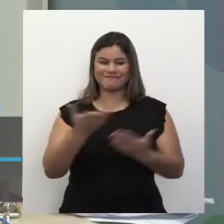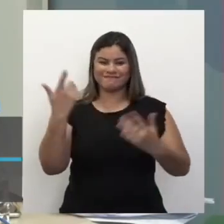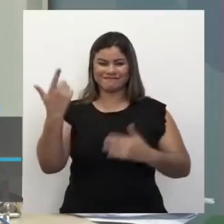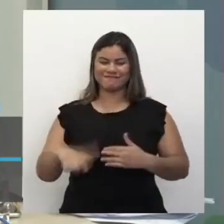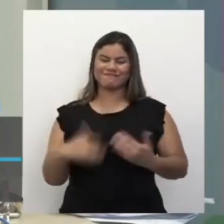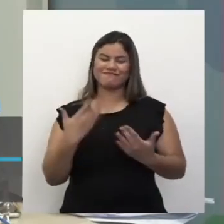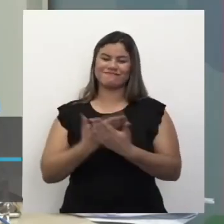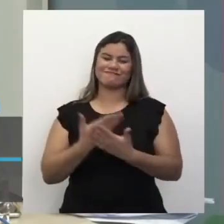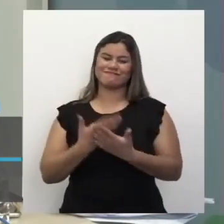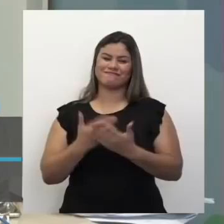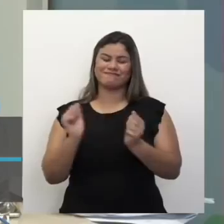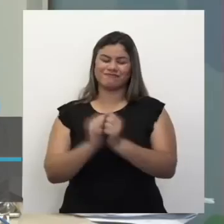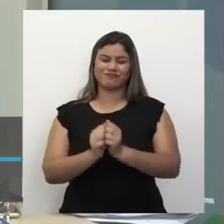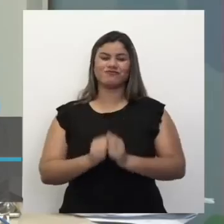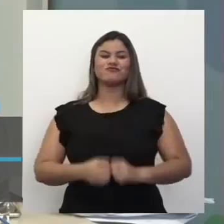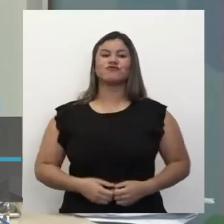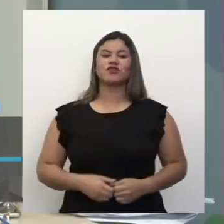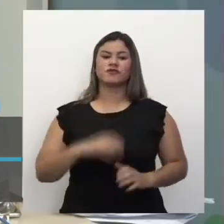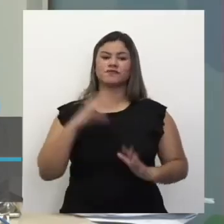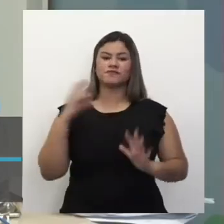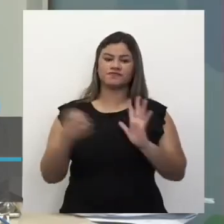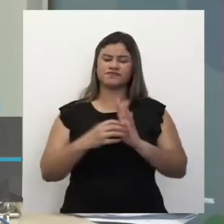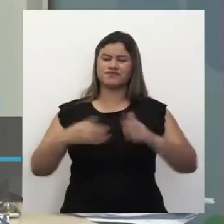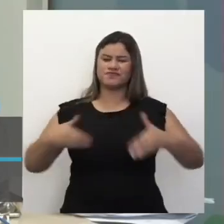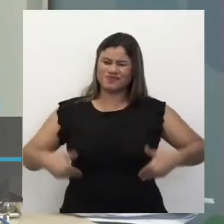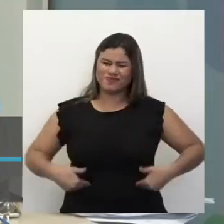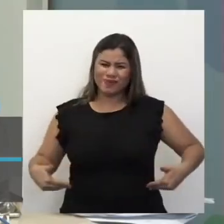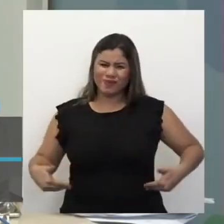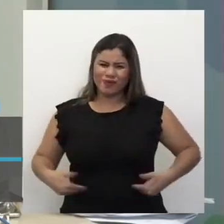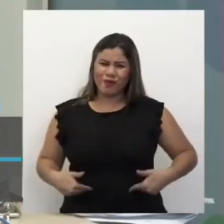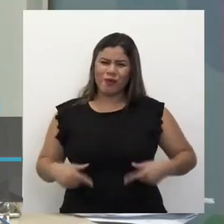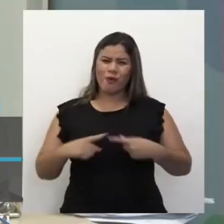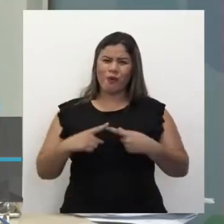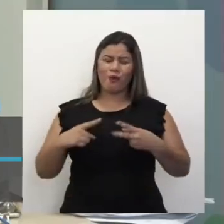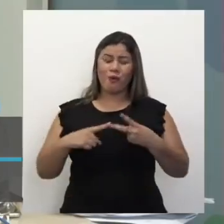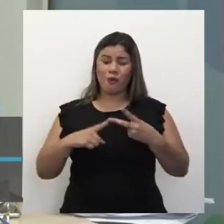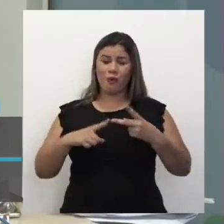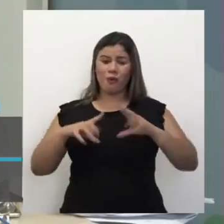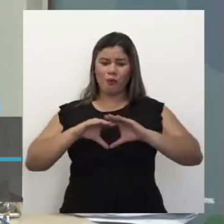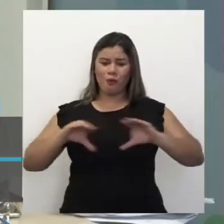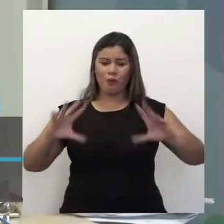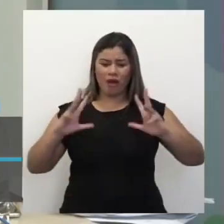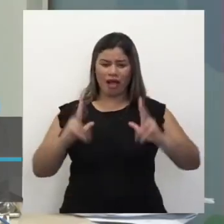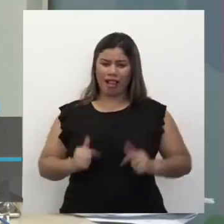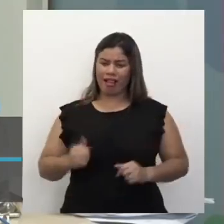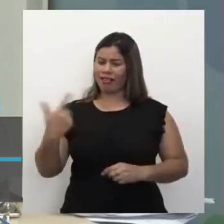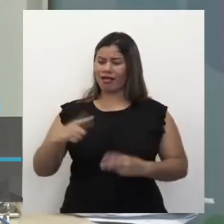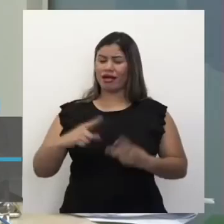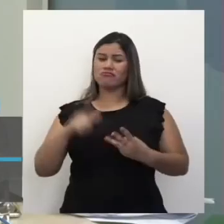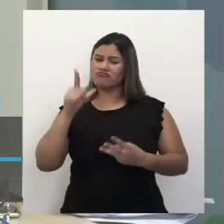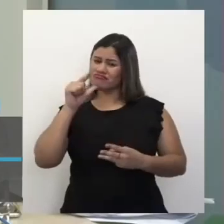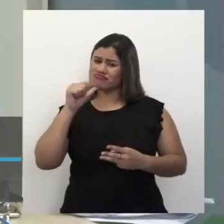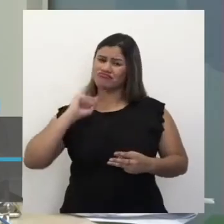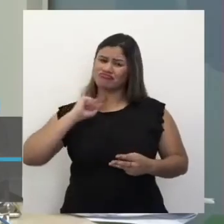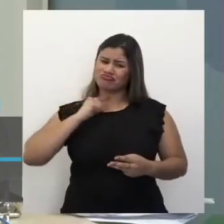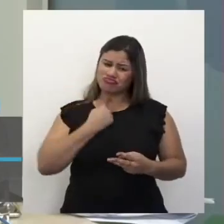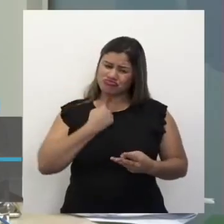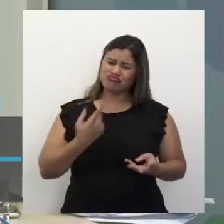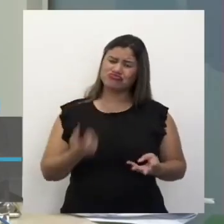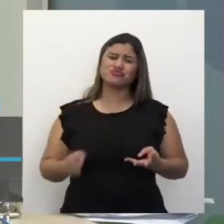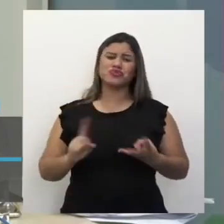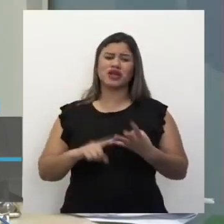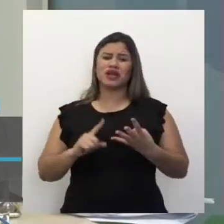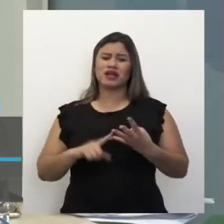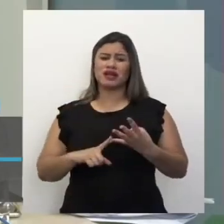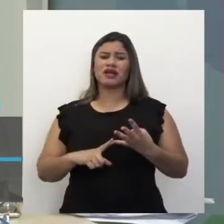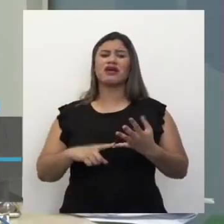aula. Impacto, fome, falta de saneamento básico, falta de água limpa. Falta de água limpa e disponibilidade